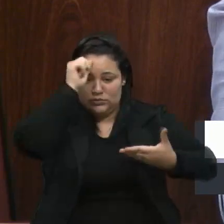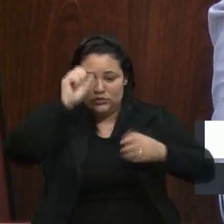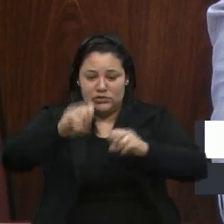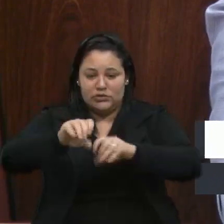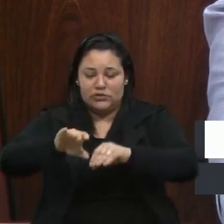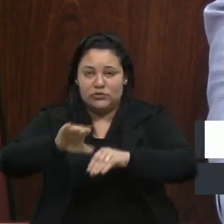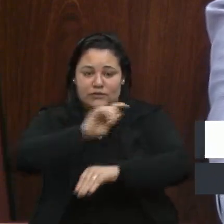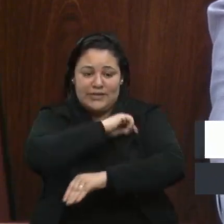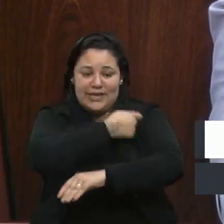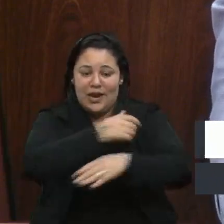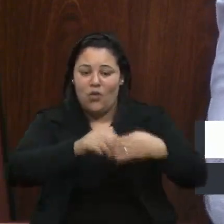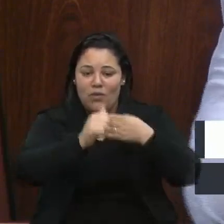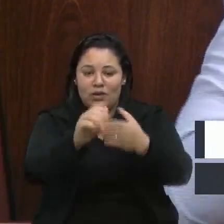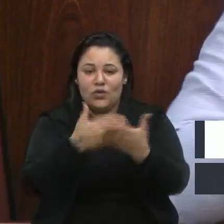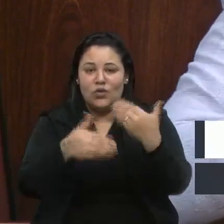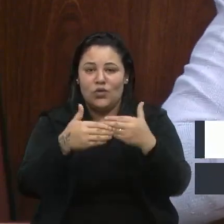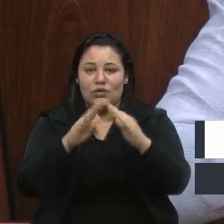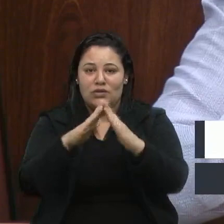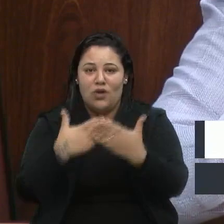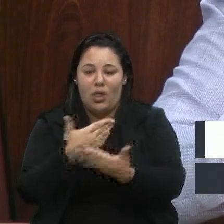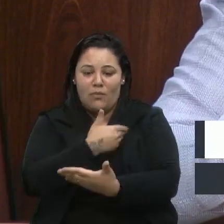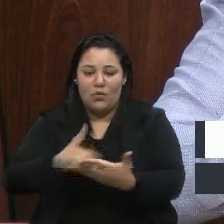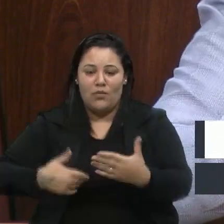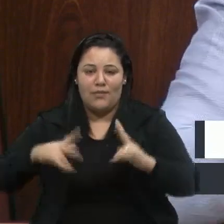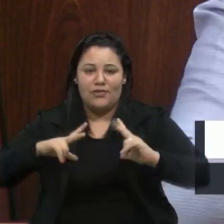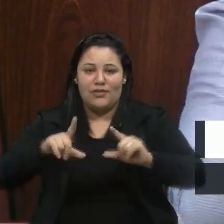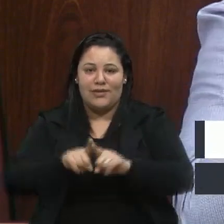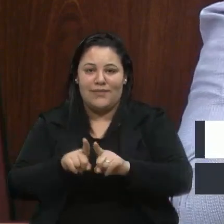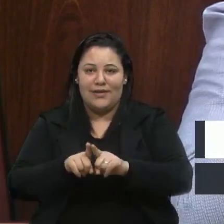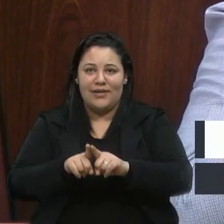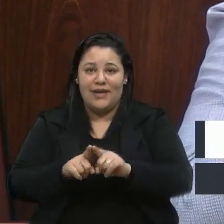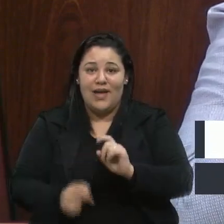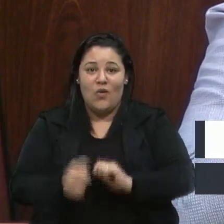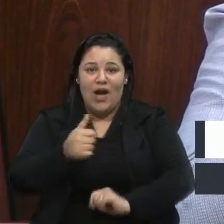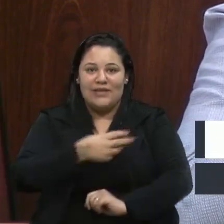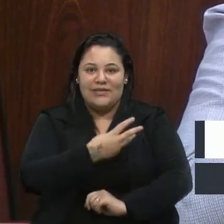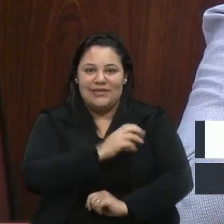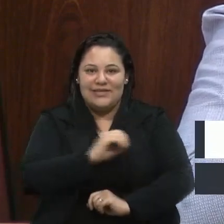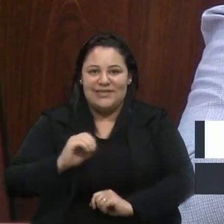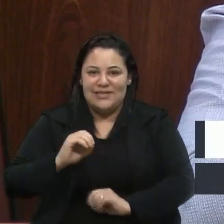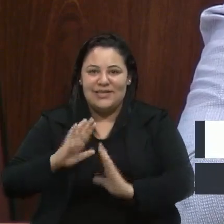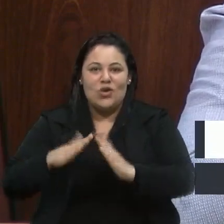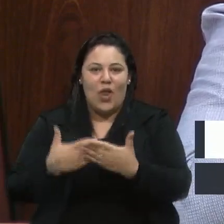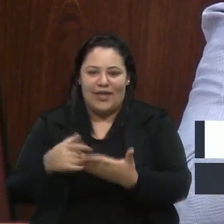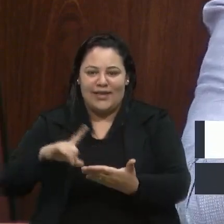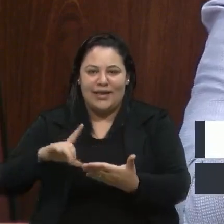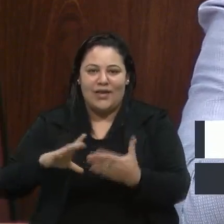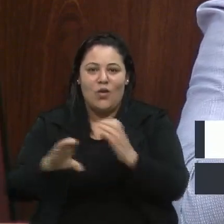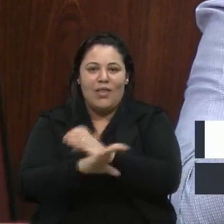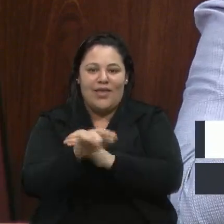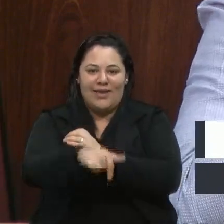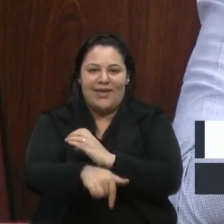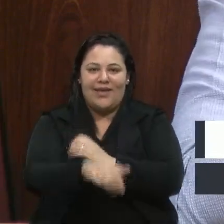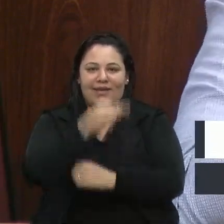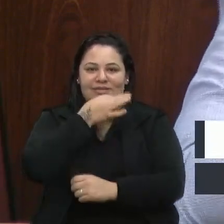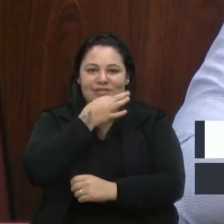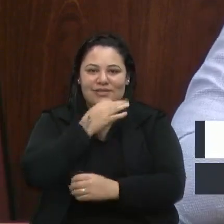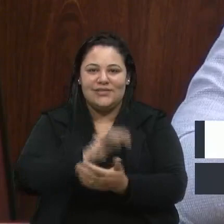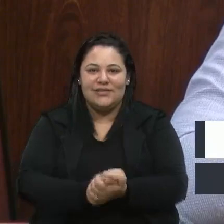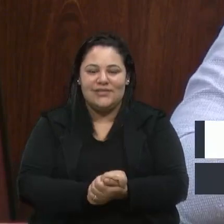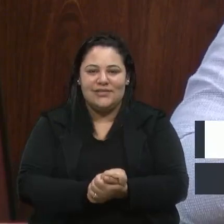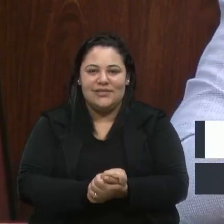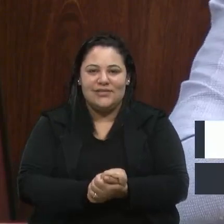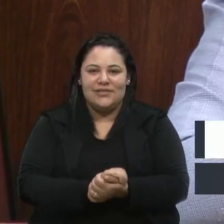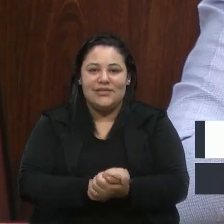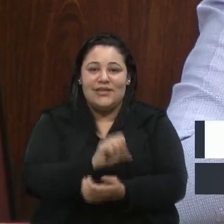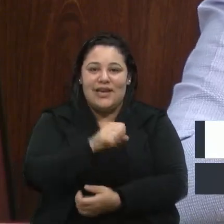fiscaliza todas as escolas públicas e privadas. São quase 300 escolas, gente. O Conselho... E a SMED da mesma forma,